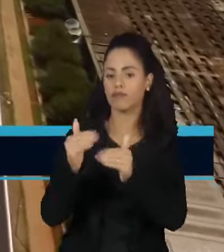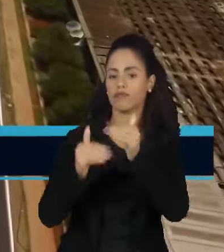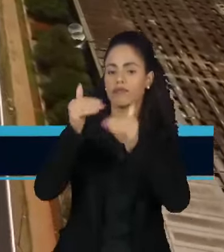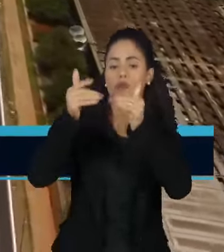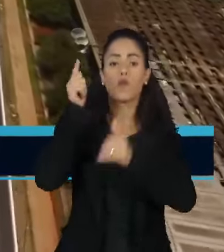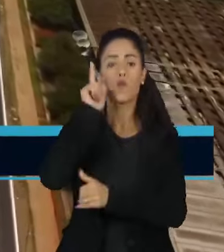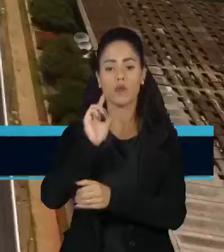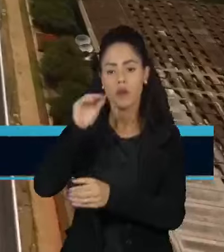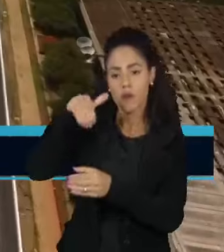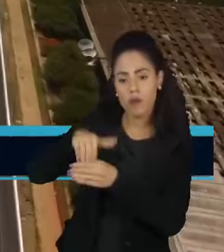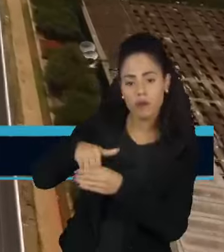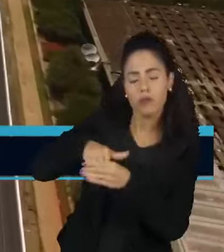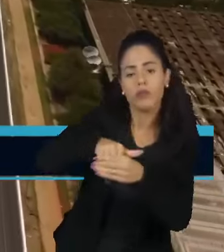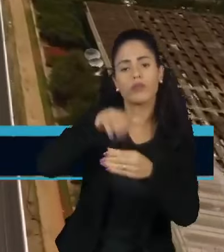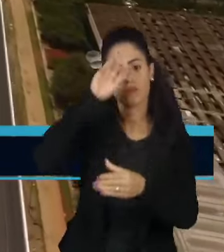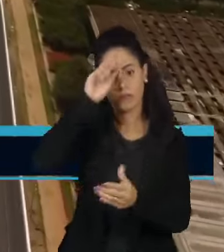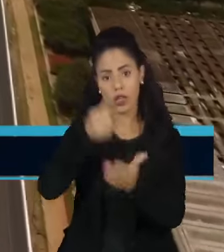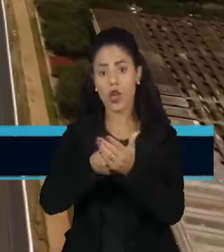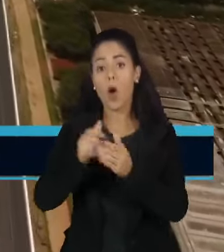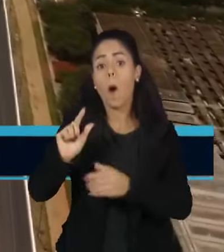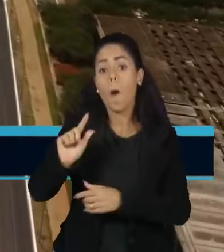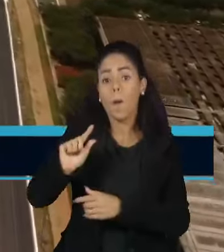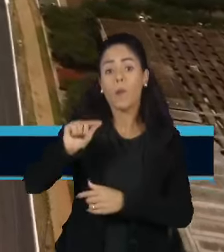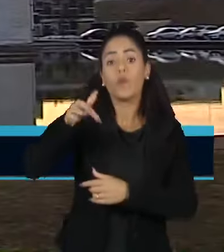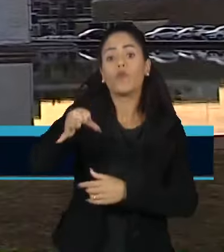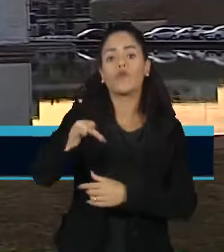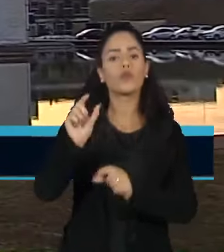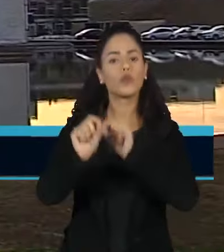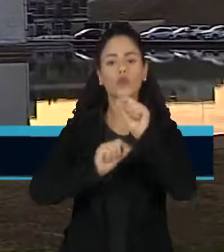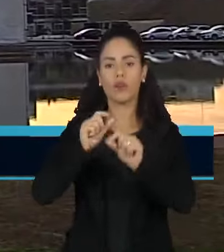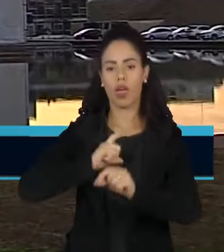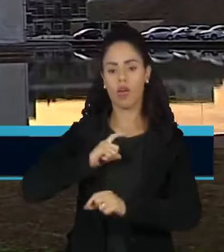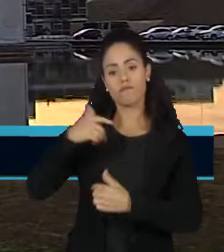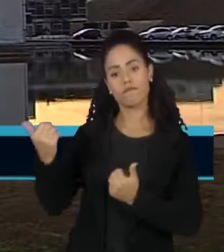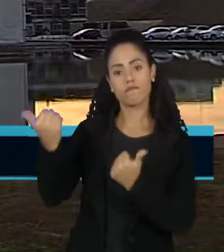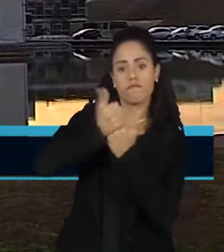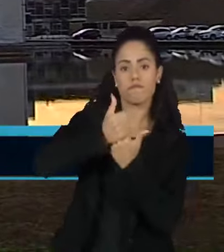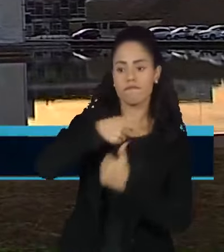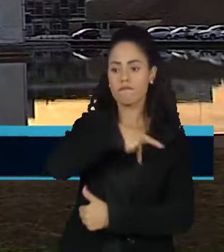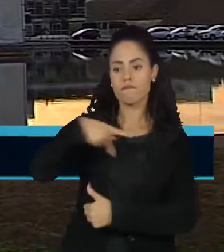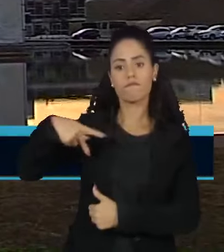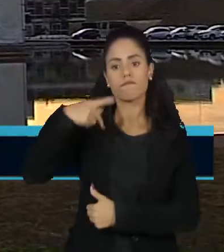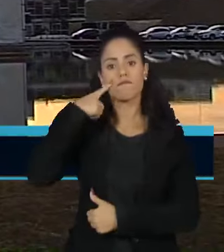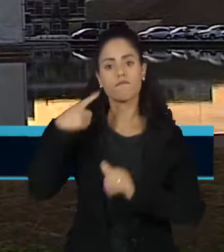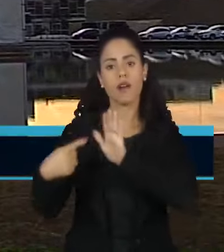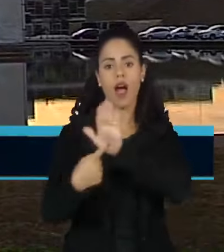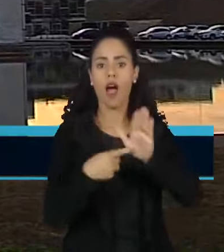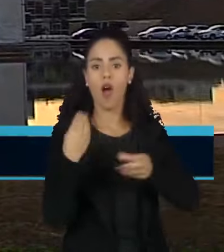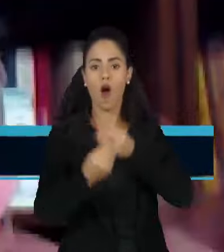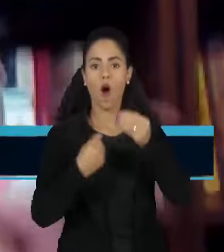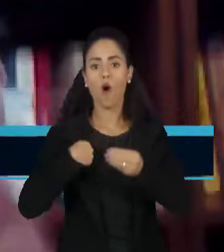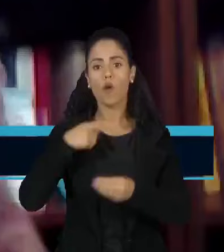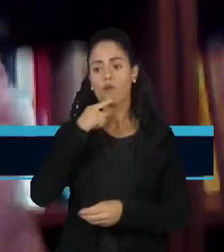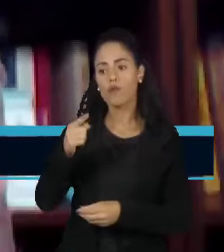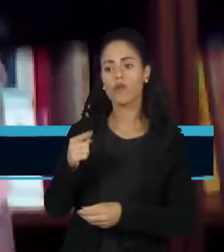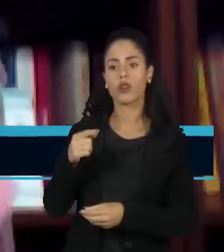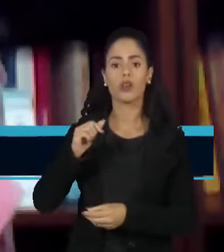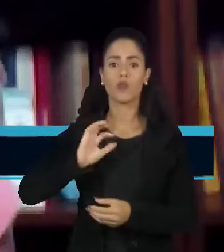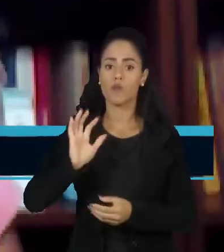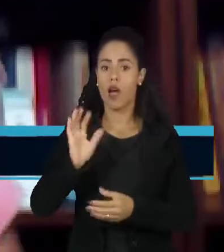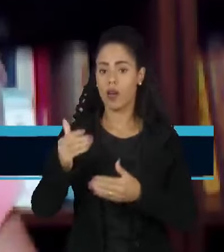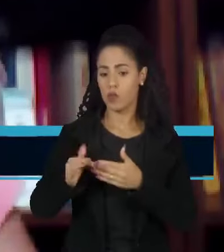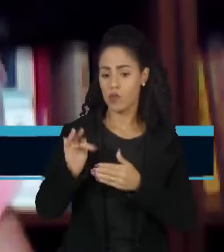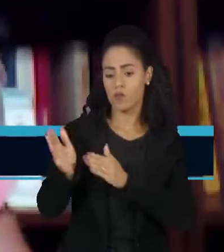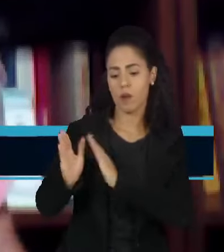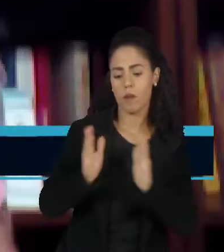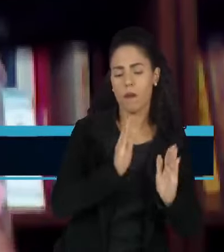a votação que vai decidir o próximo representante só será realizada em fevereiro do ano que vem. Esse processo,